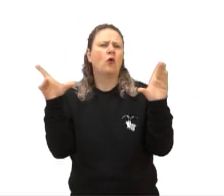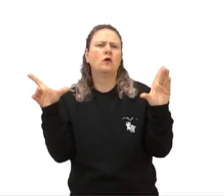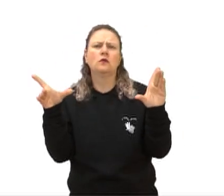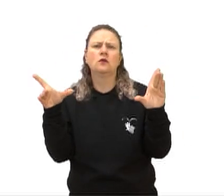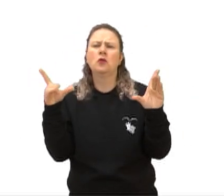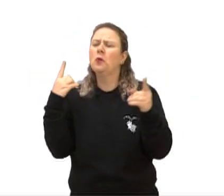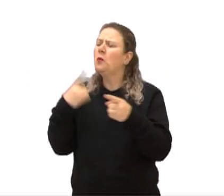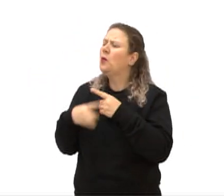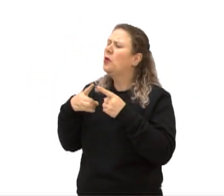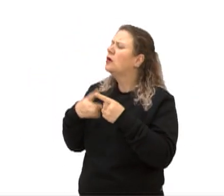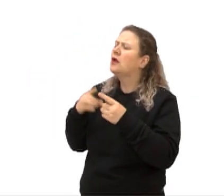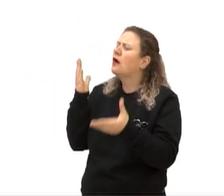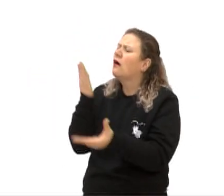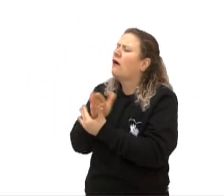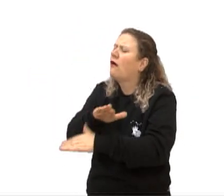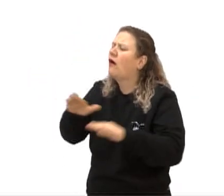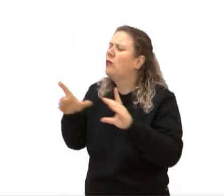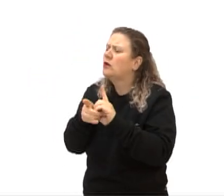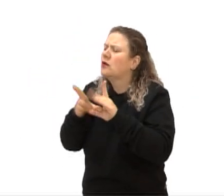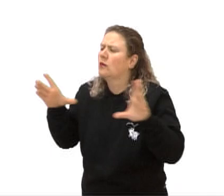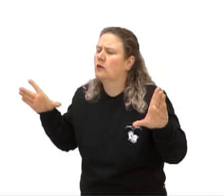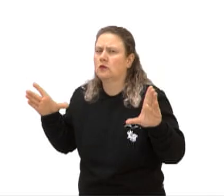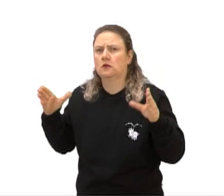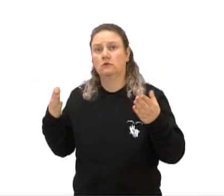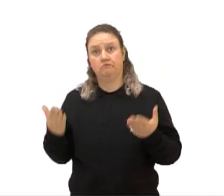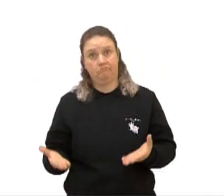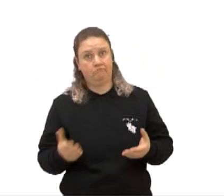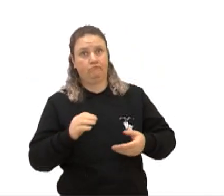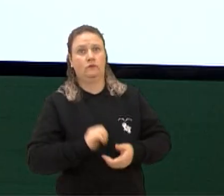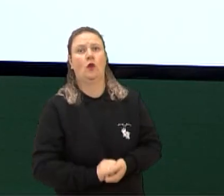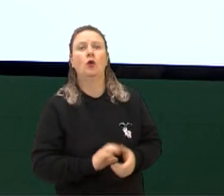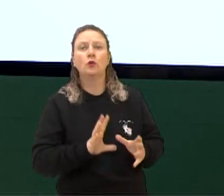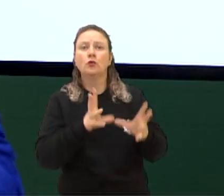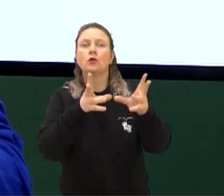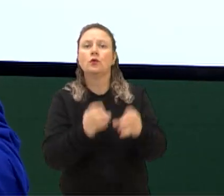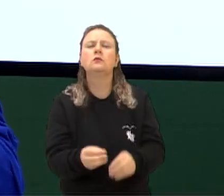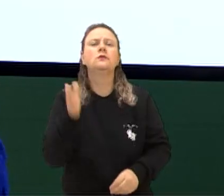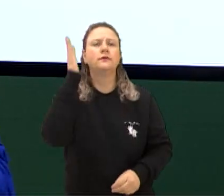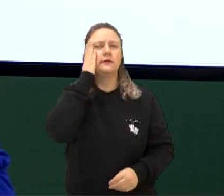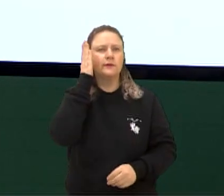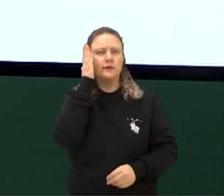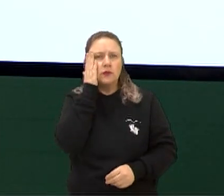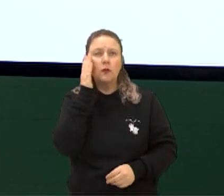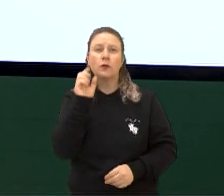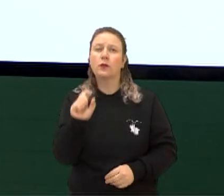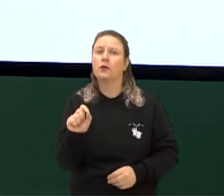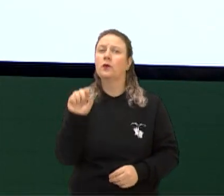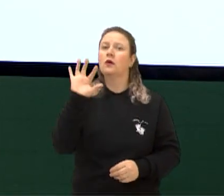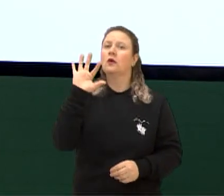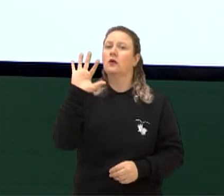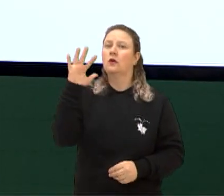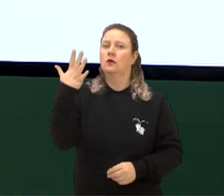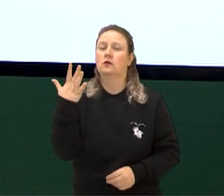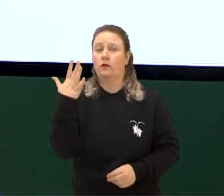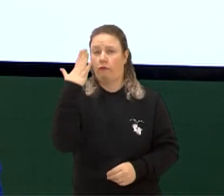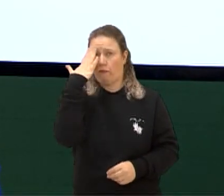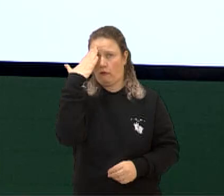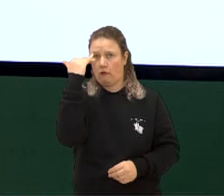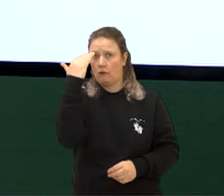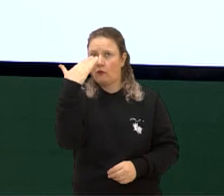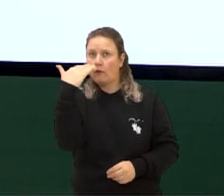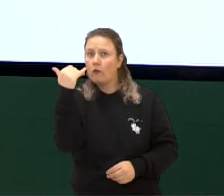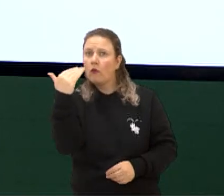para ter esse fim da democracia em Atenas? Então, todo mundo sabe aí que houve um episódio histórico muito famoso,